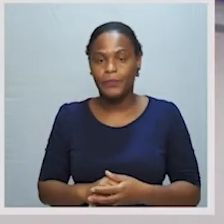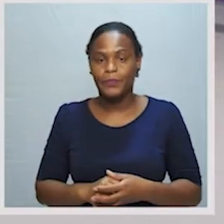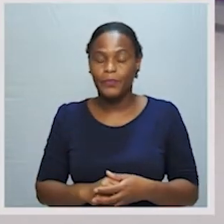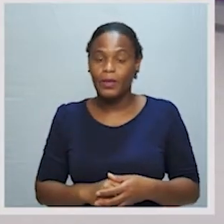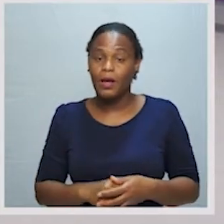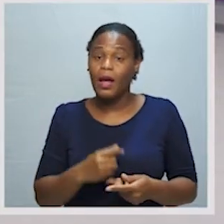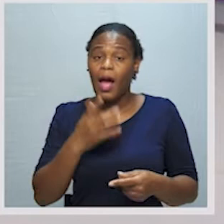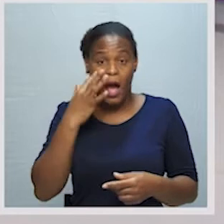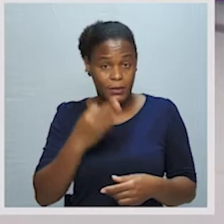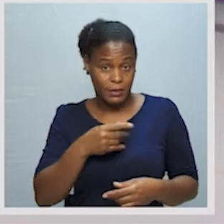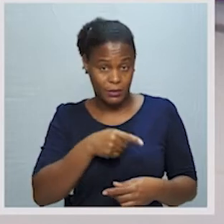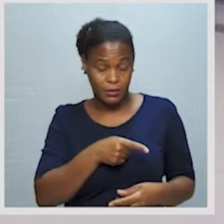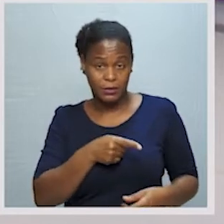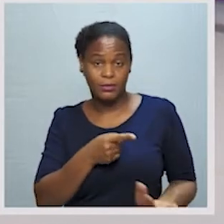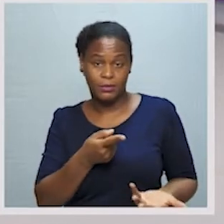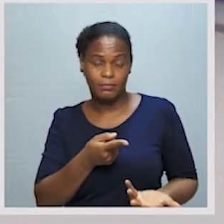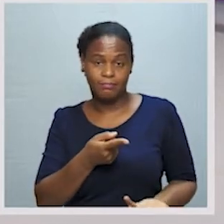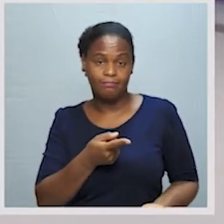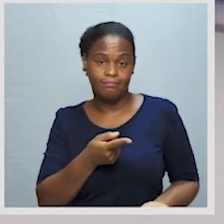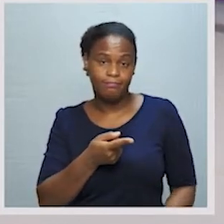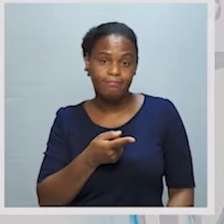Nessa ótica,